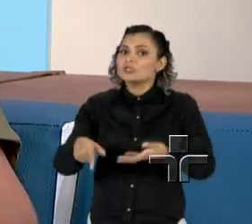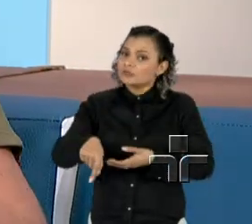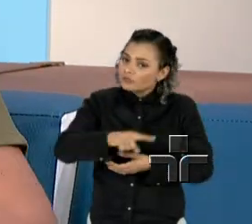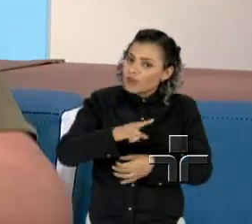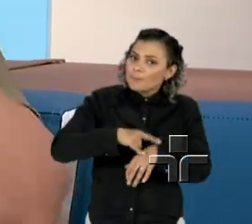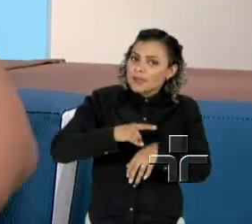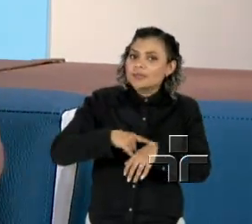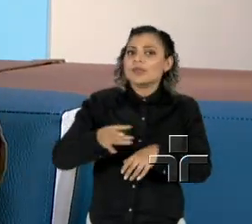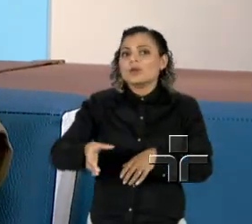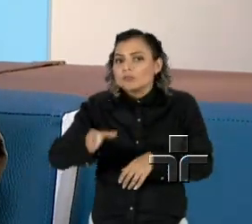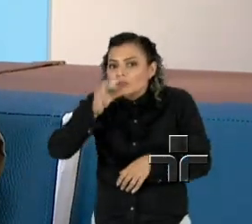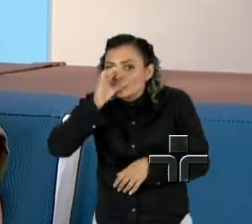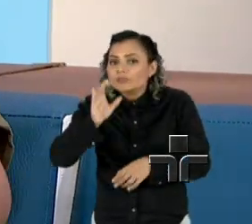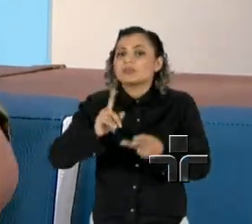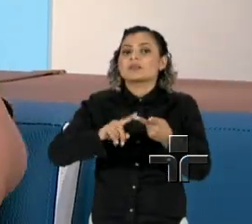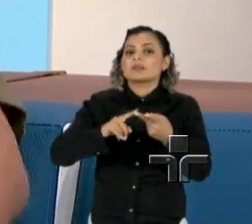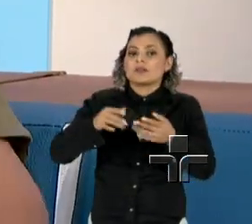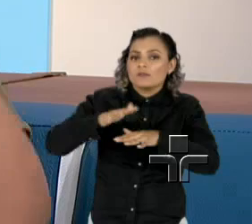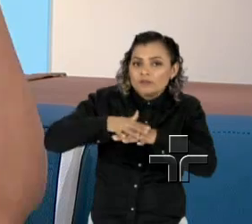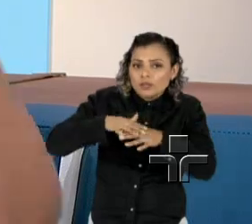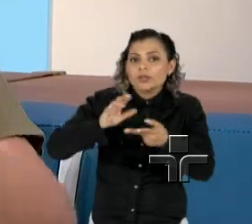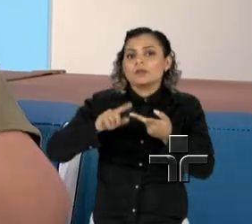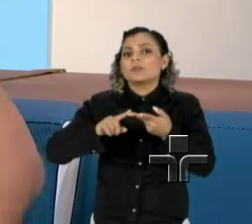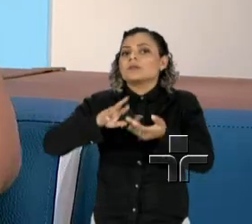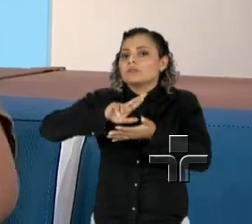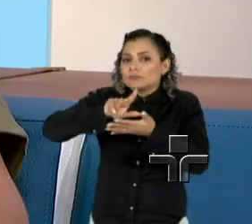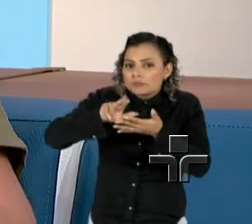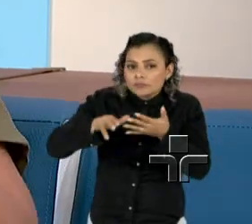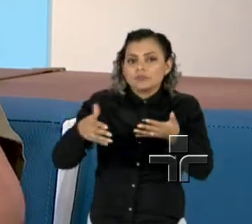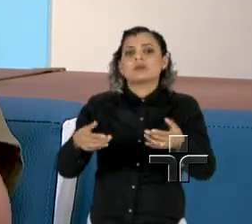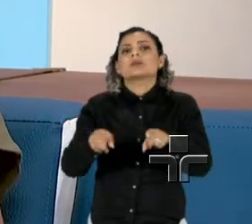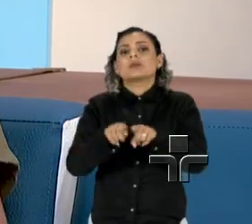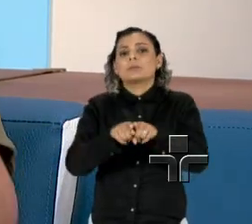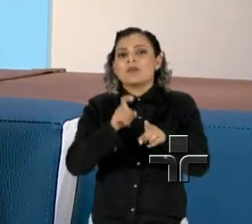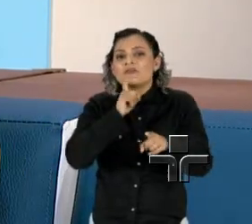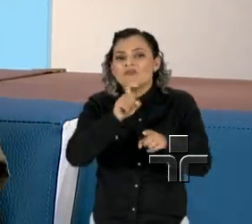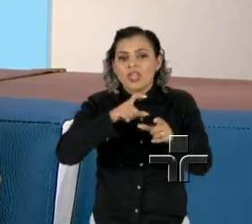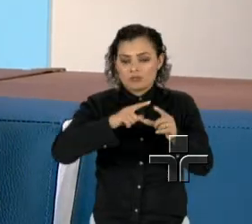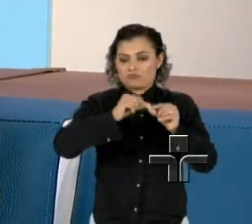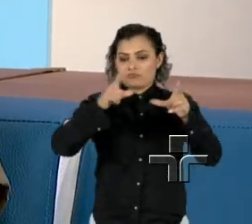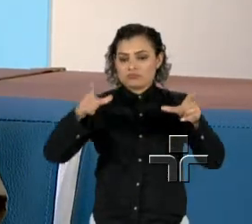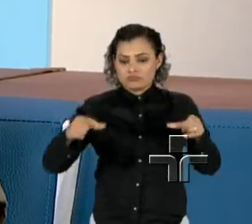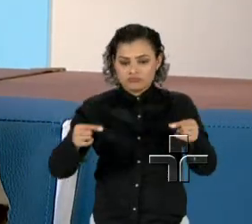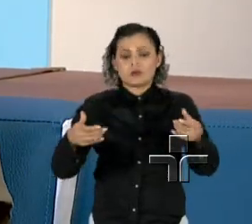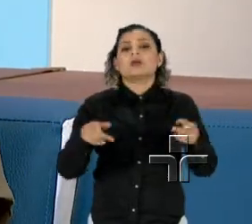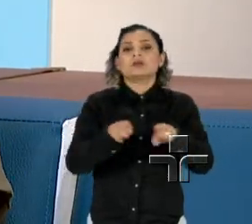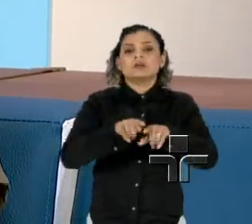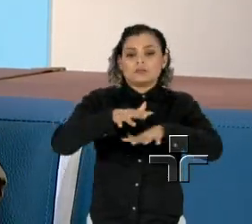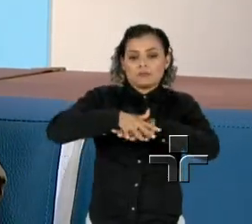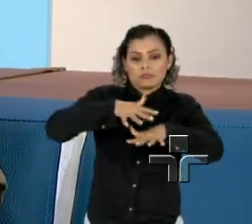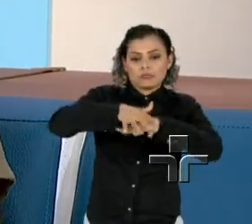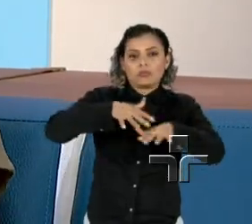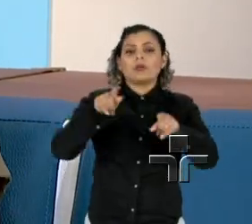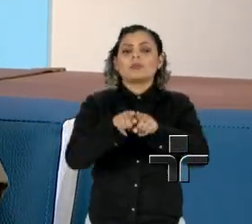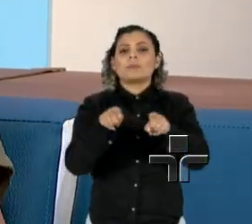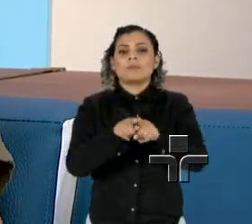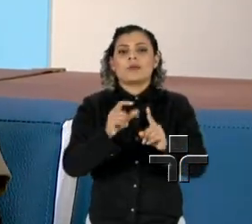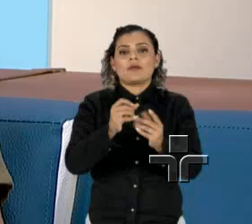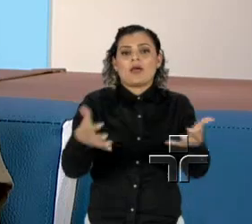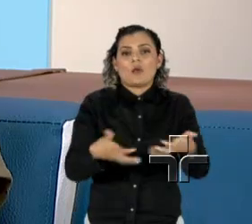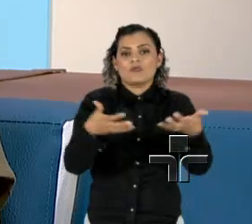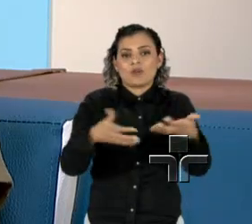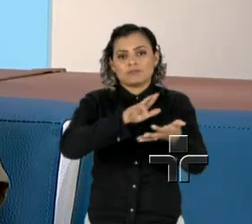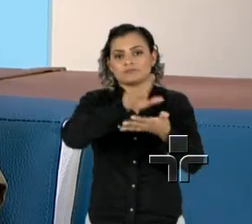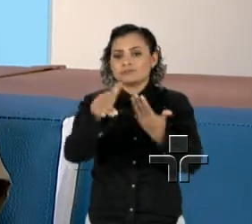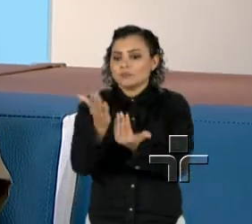eu dou iogurte, eu dou fibra, dou a couve, alface, faço ela beber muita água. Mas mesmo assim,